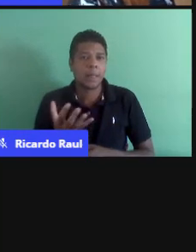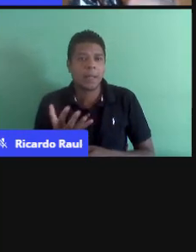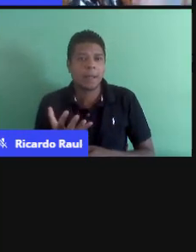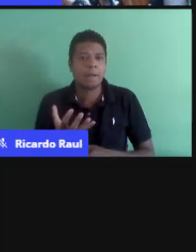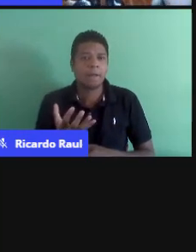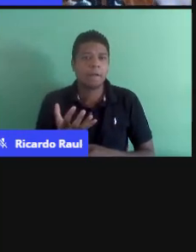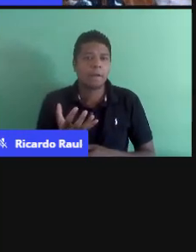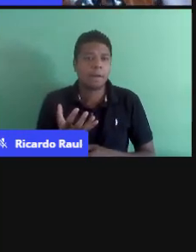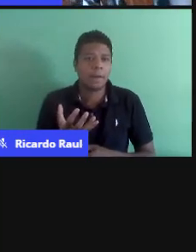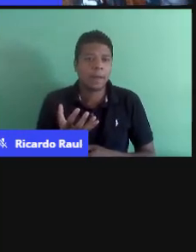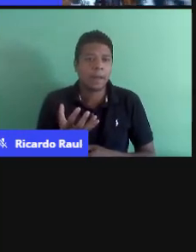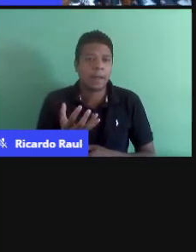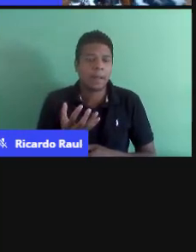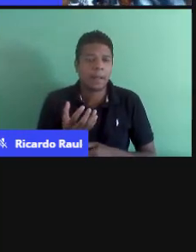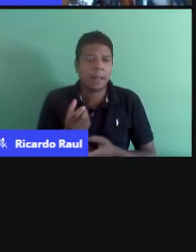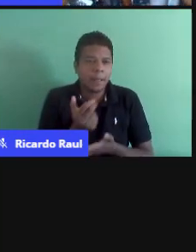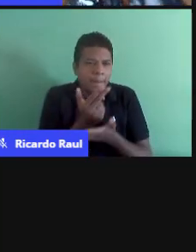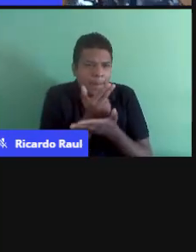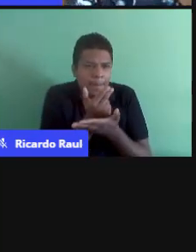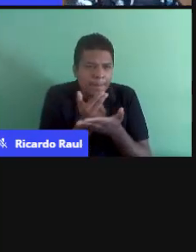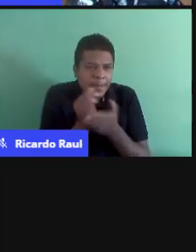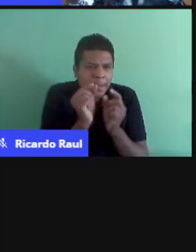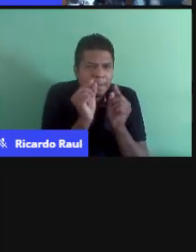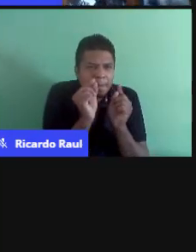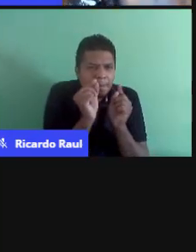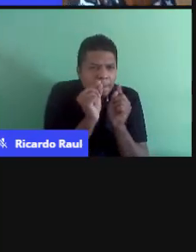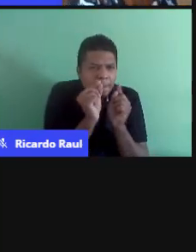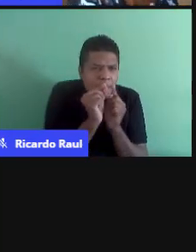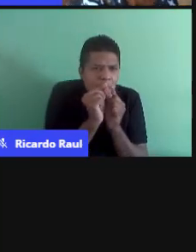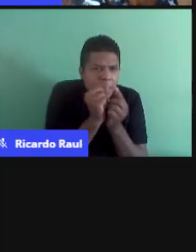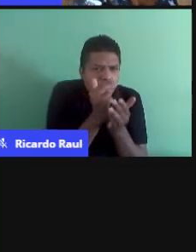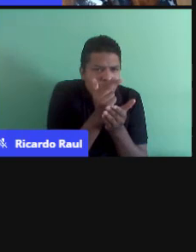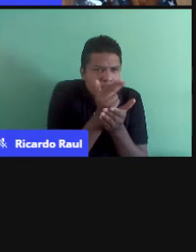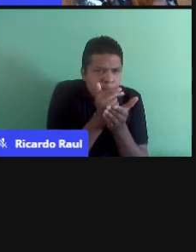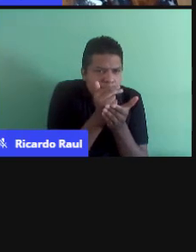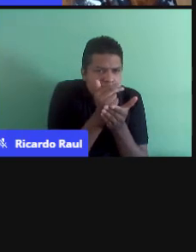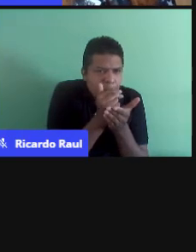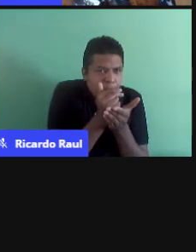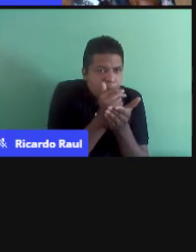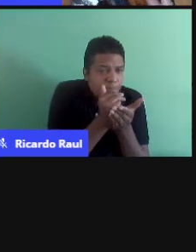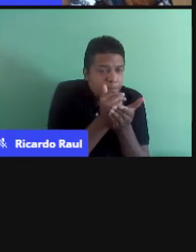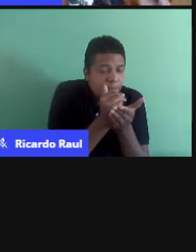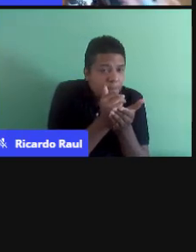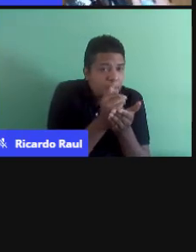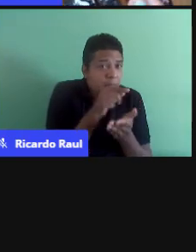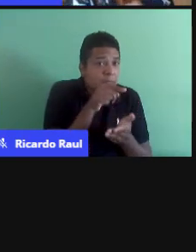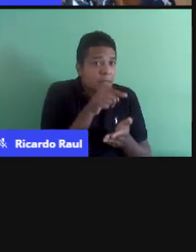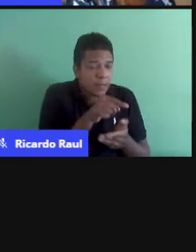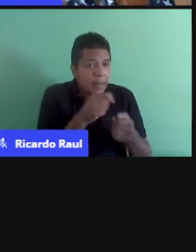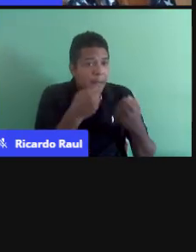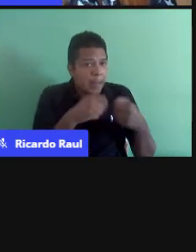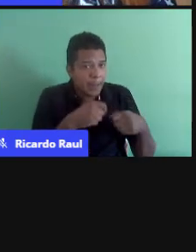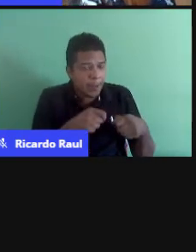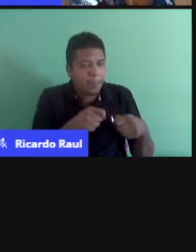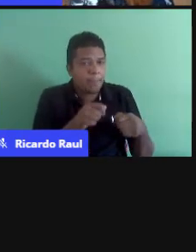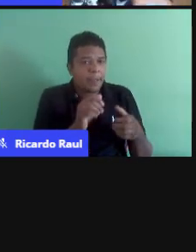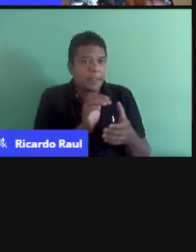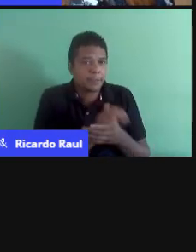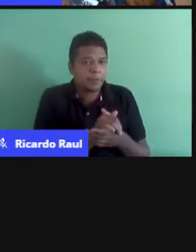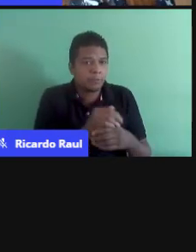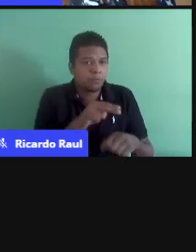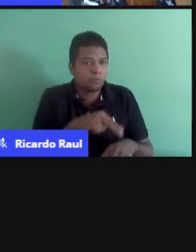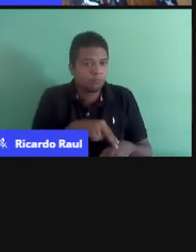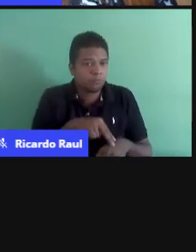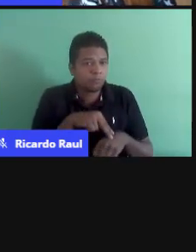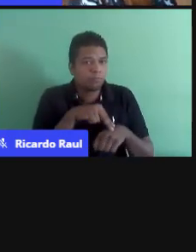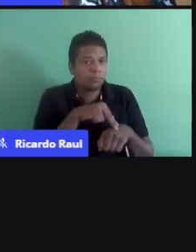desenhos muito pequenos, pequenininhos assim, essa criança ela precisa ter a oportunidade de